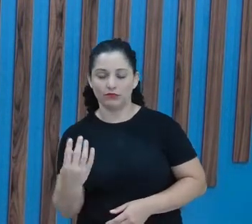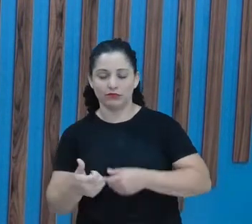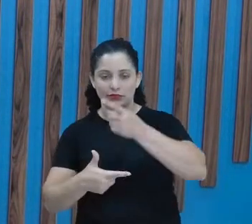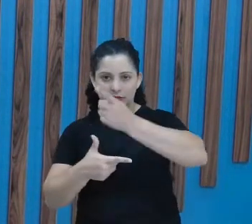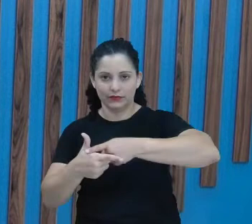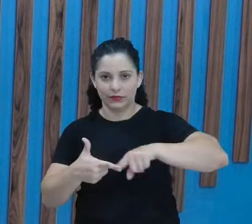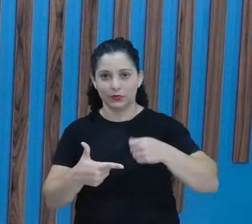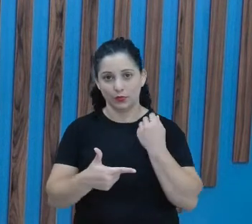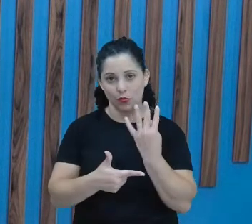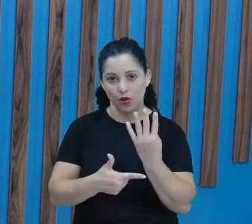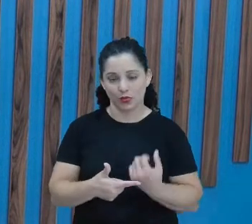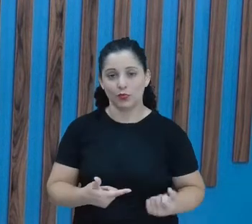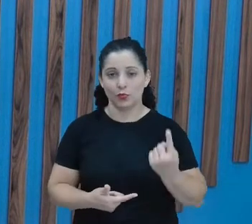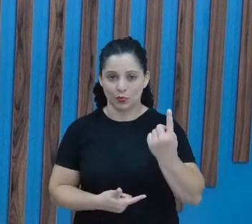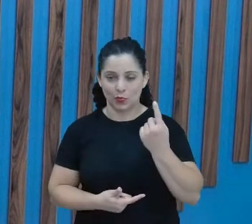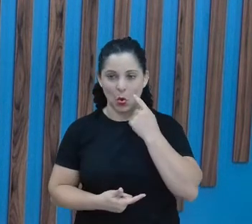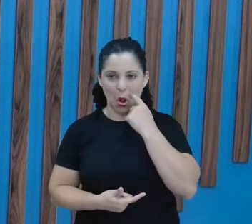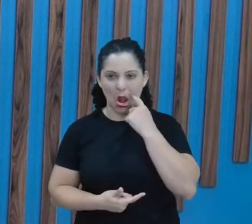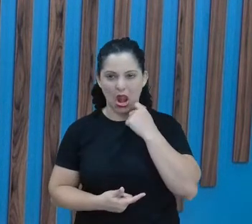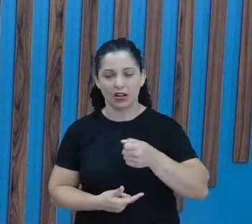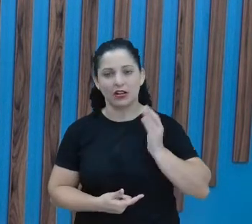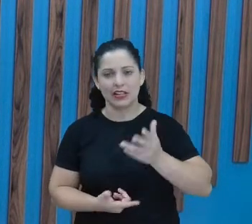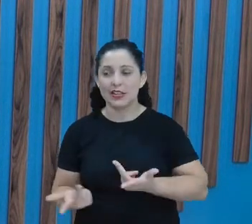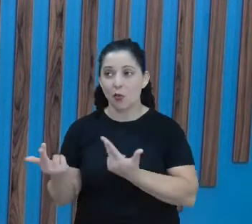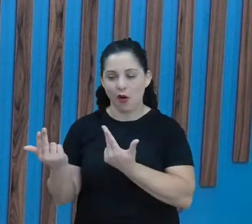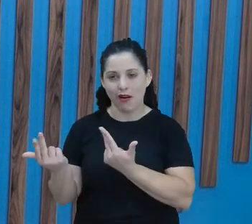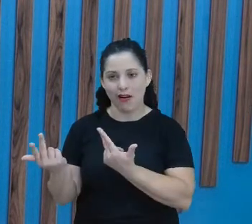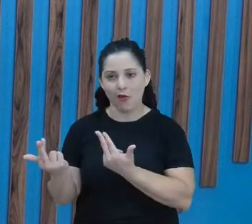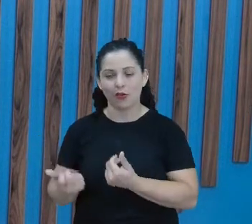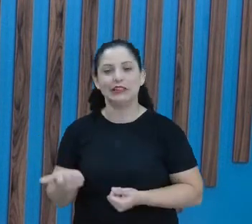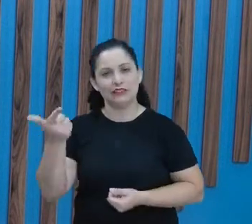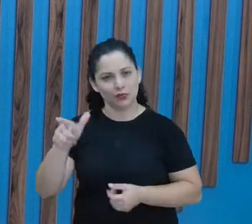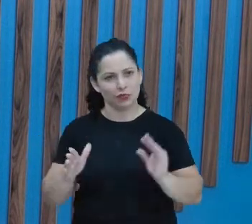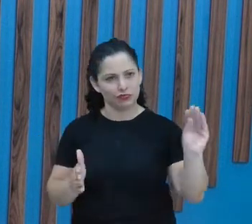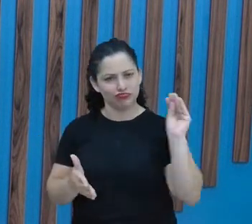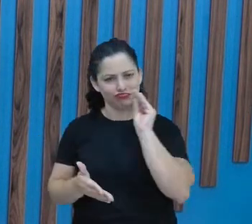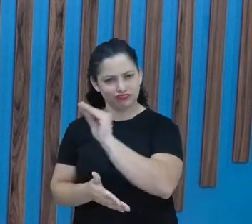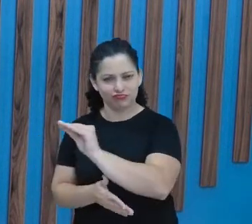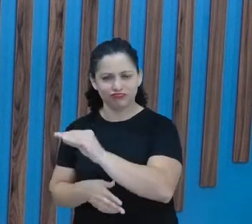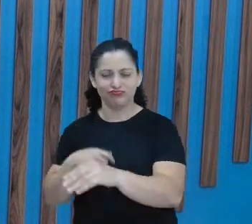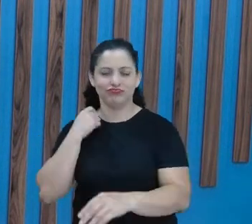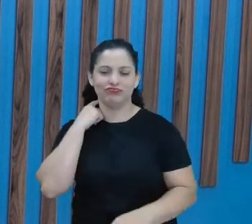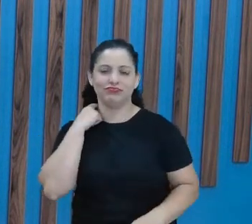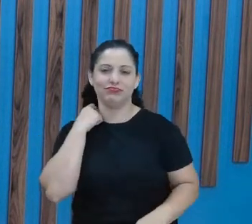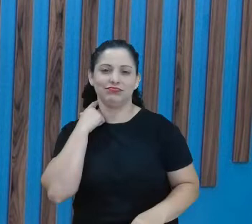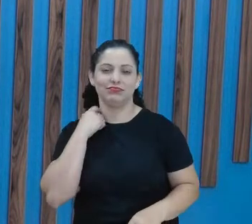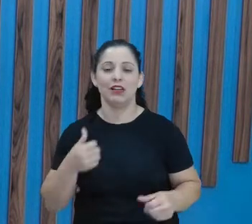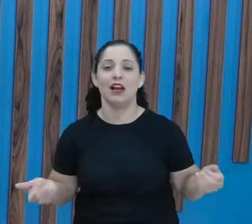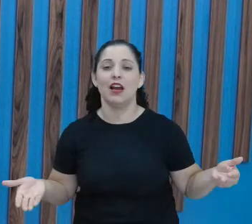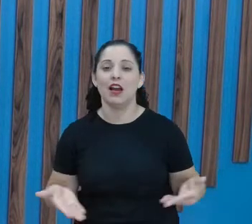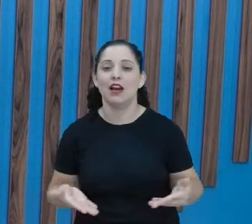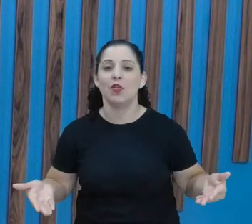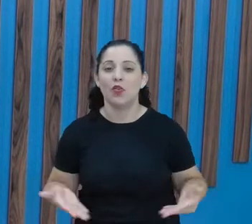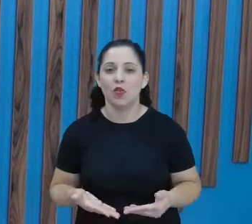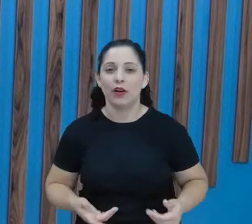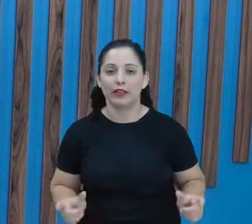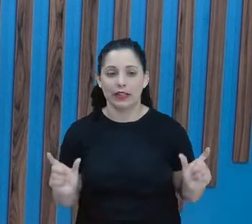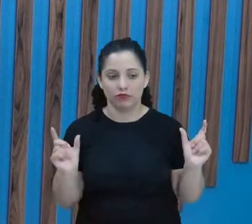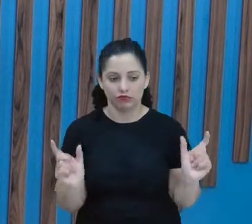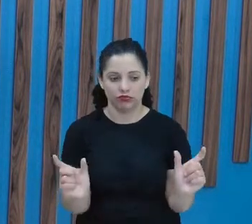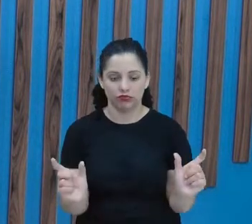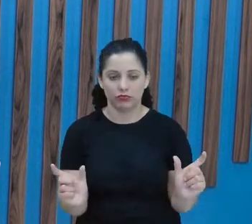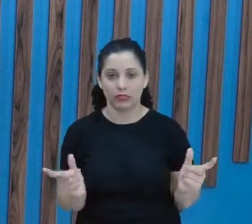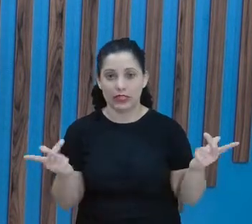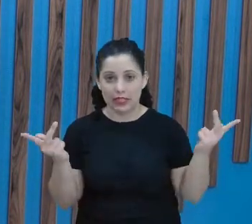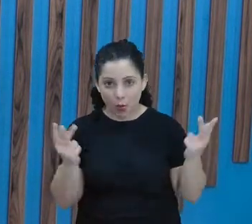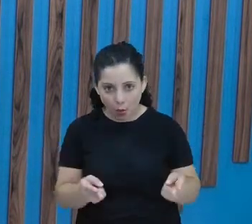1. 1 vezes 1 dá 1. Como ele já é igual, repete a própria fração. E agora que os denominadores são iguais, você faz